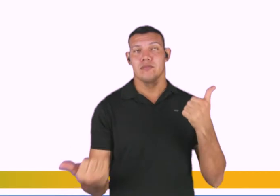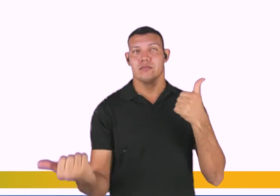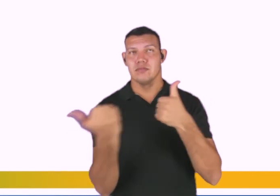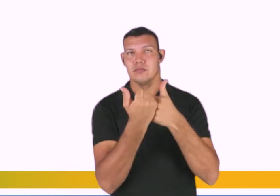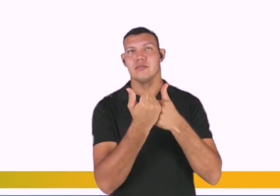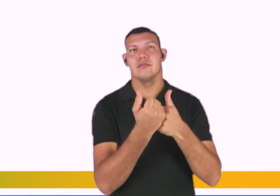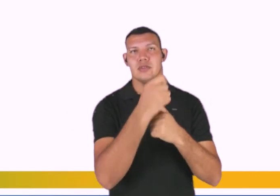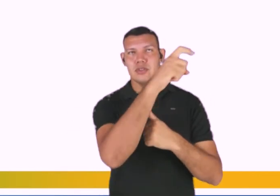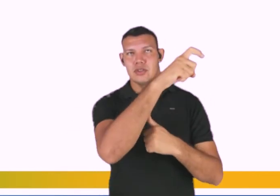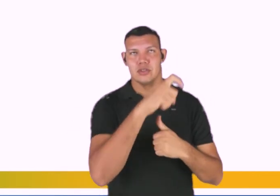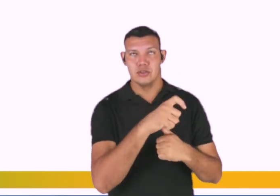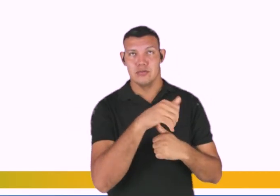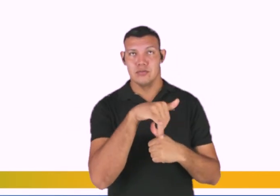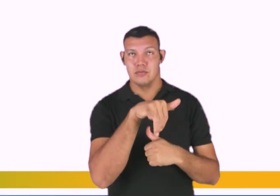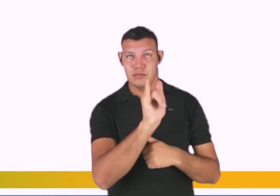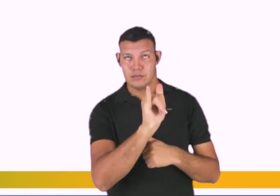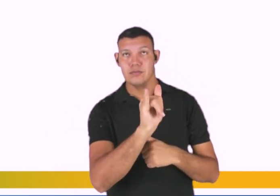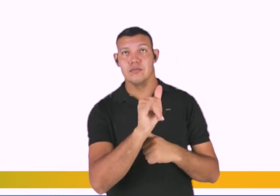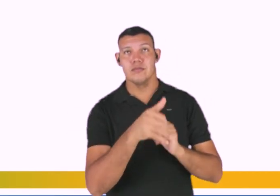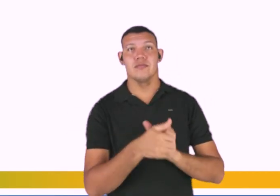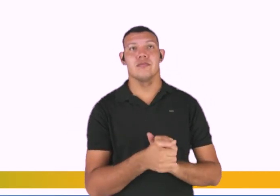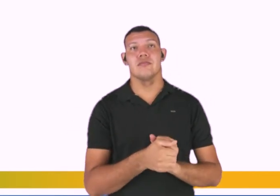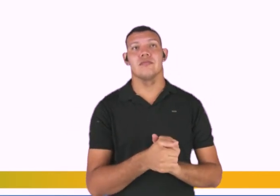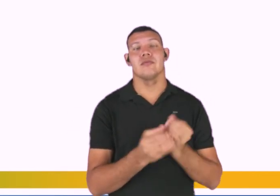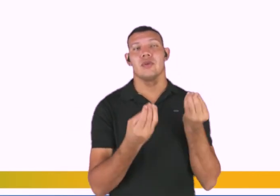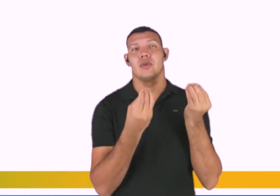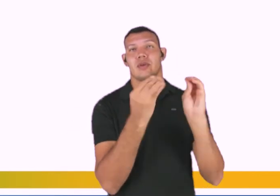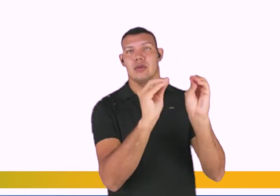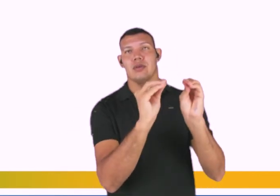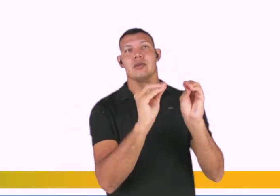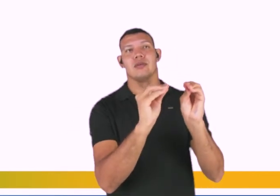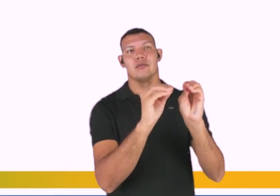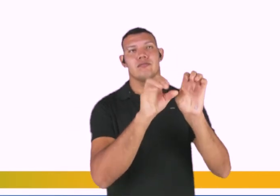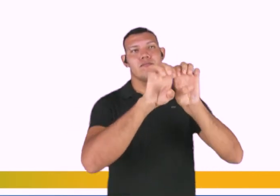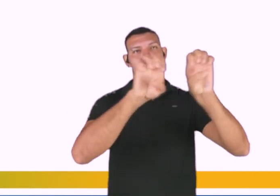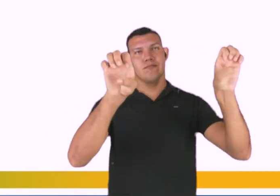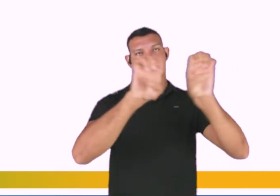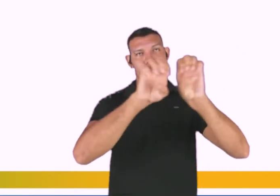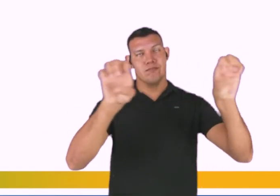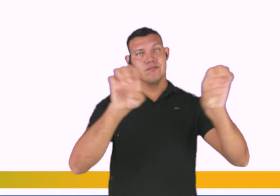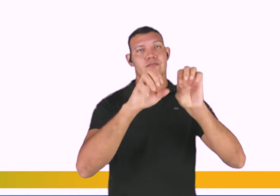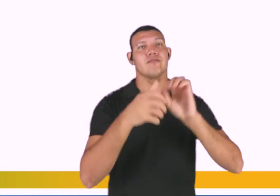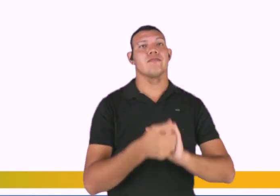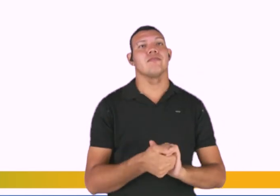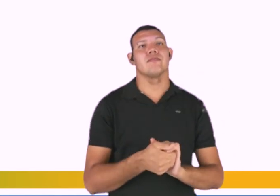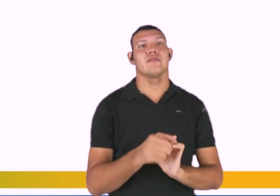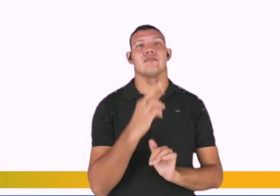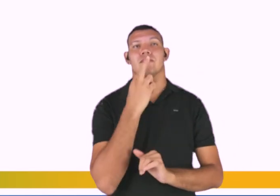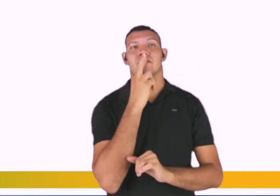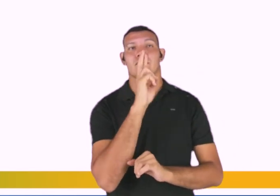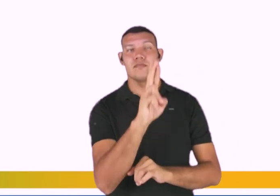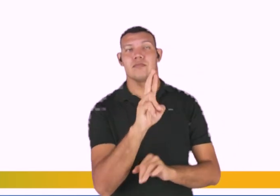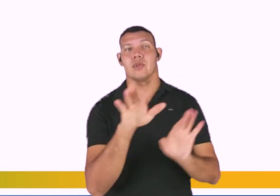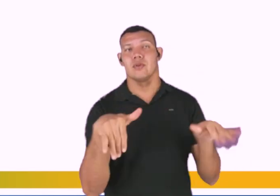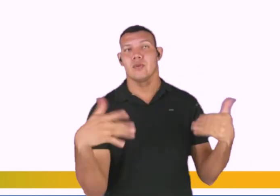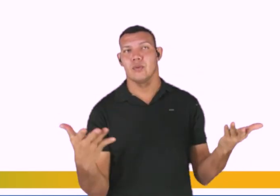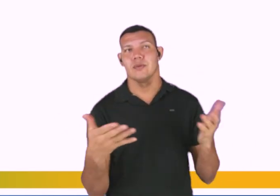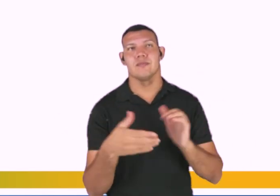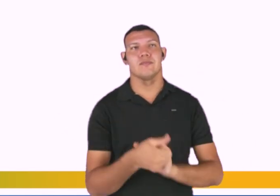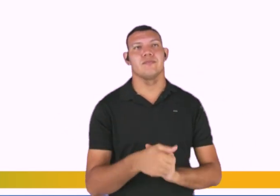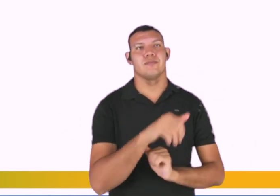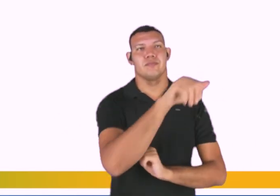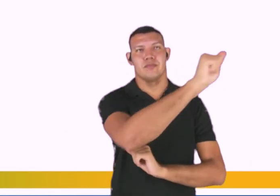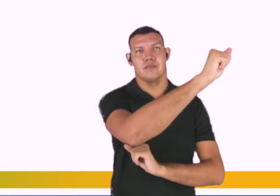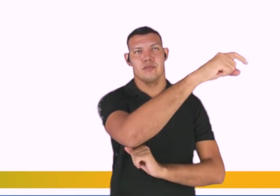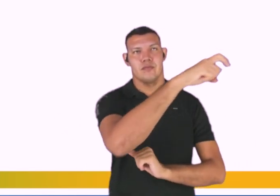valor de x e de y nessas duas equações e nós vamos ter as seguintes estratégias. Ax